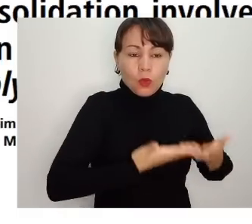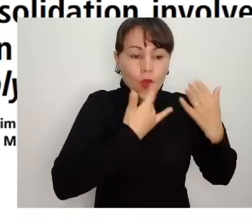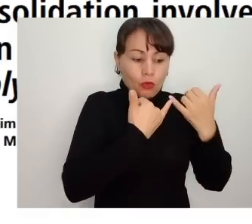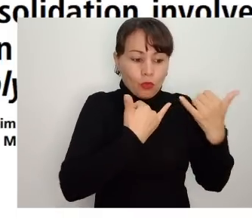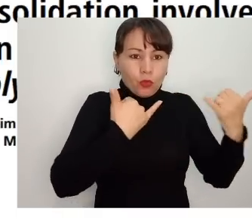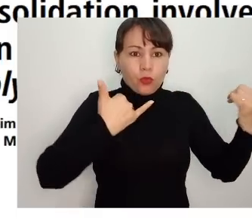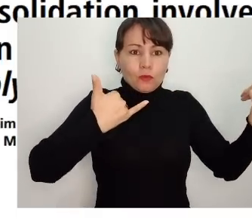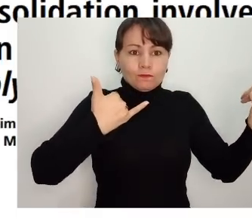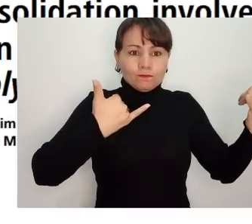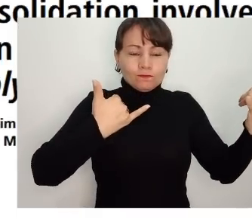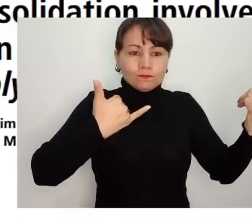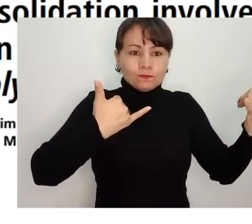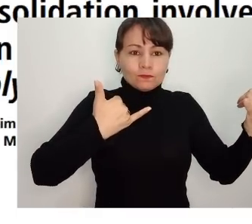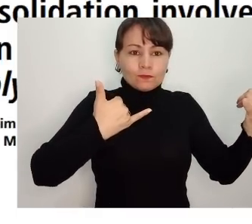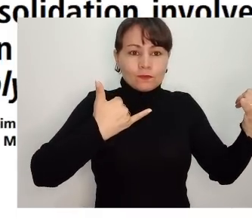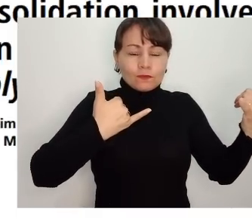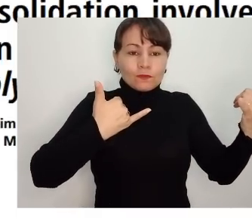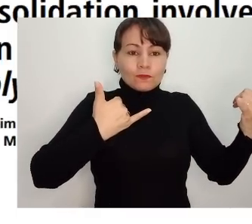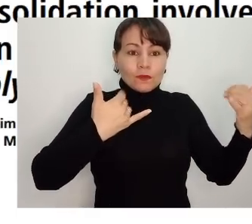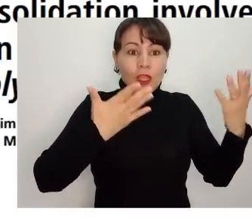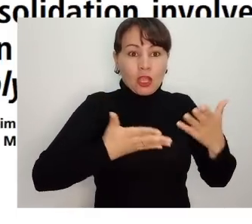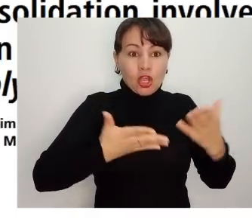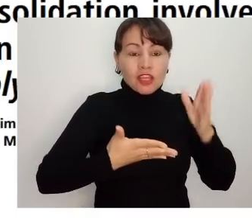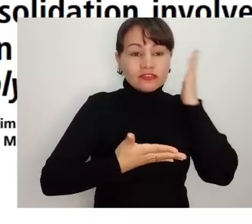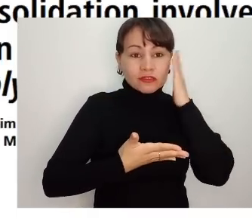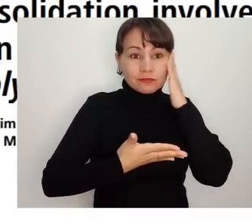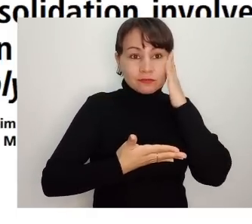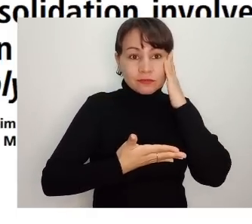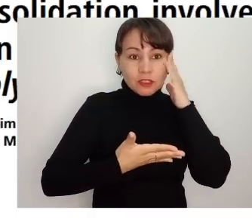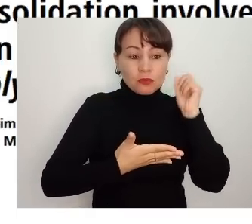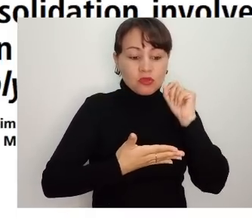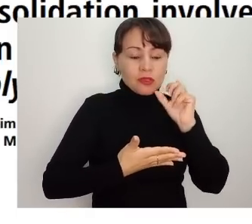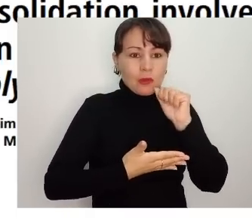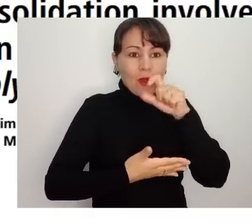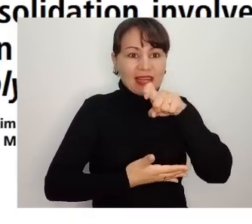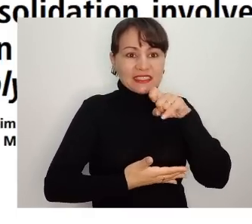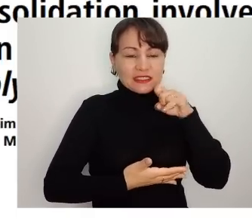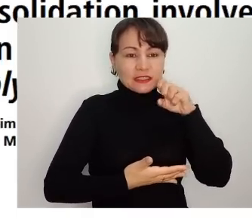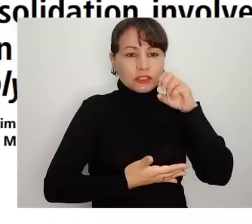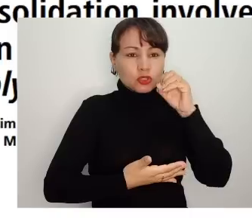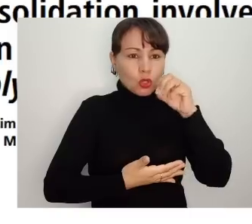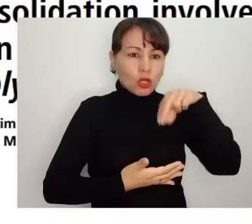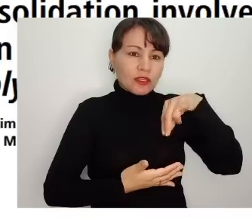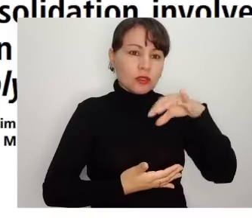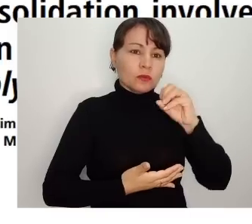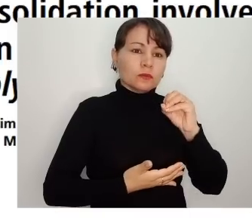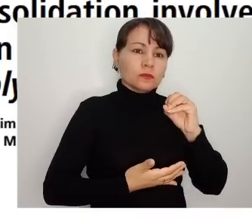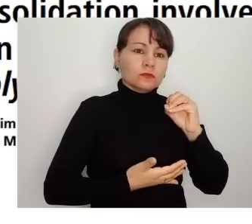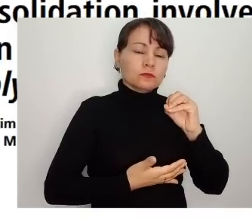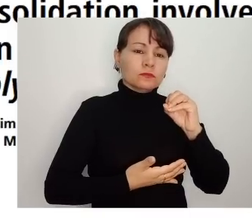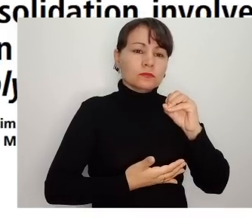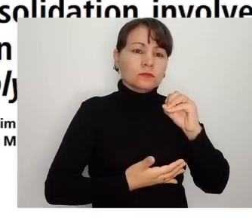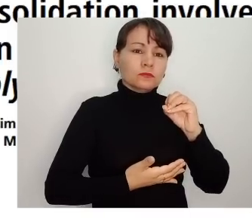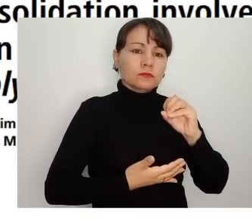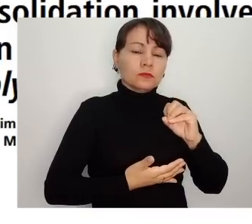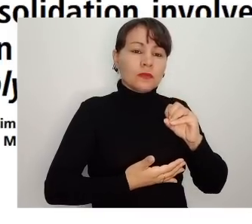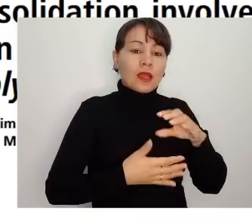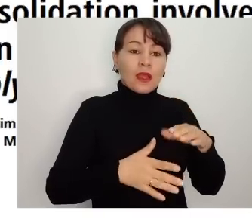potencial elétrico via axônio. Agora vocês já sabem o que é um axônio.